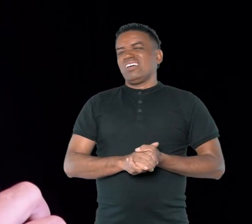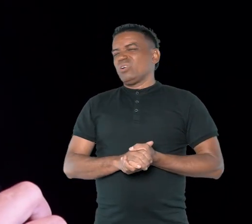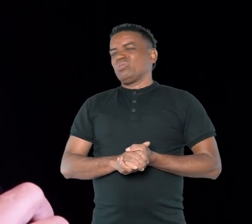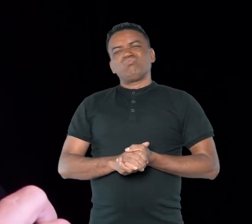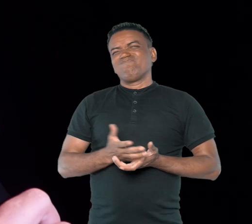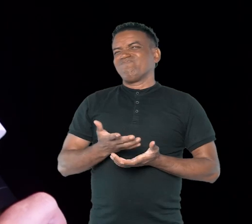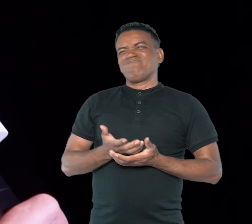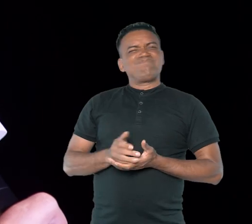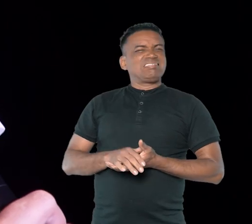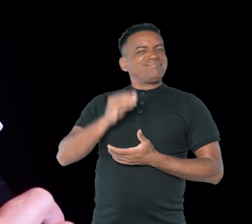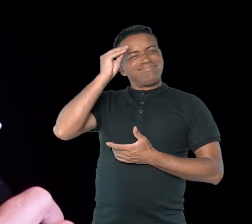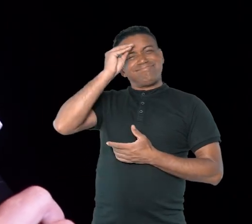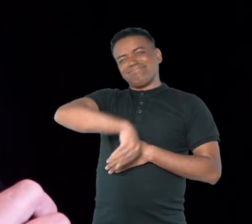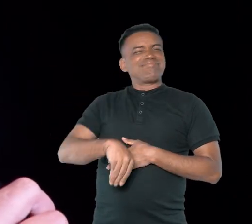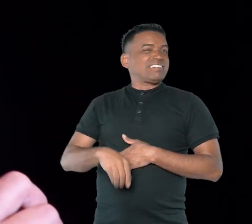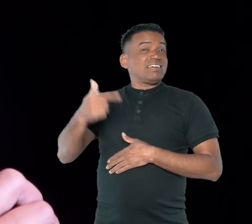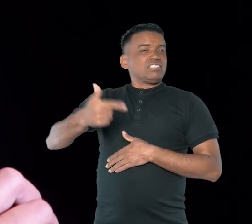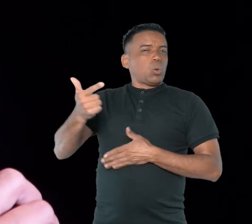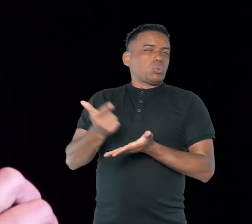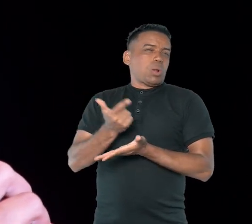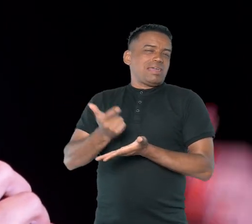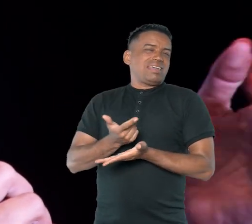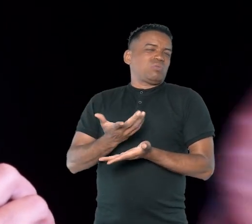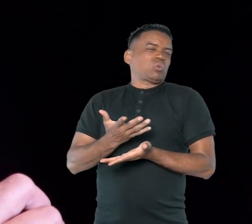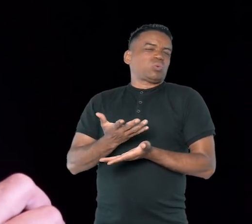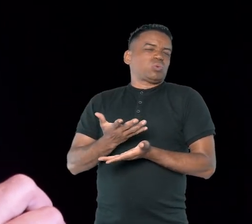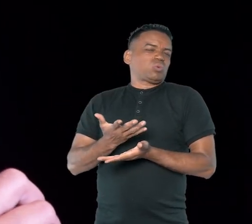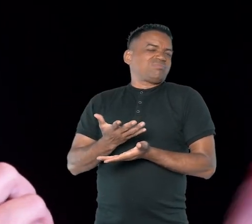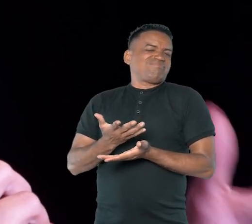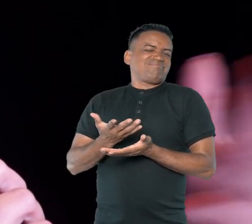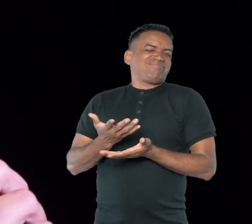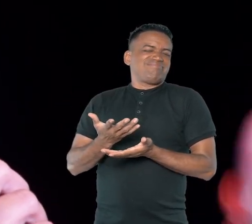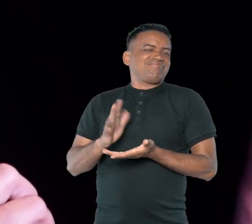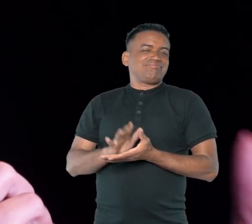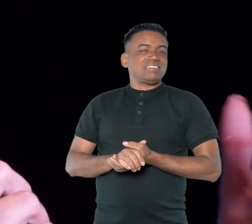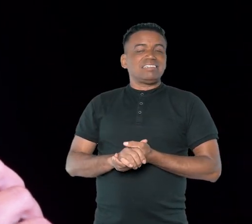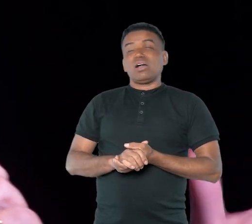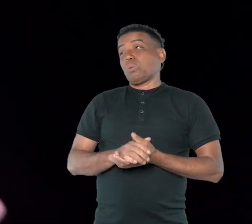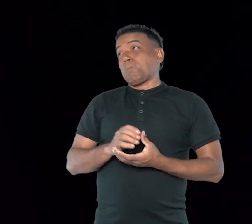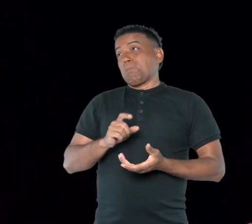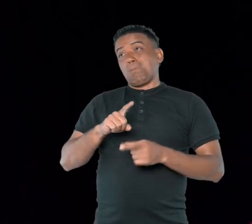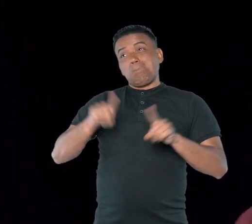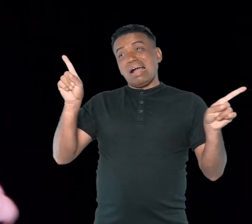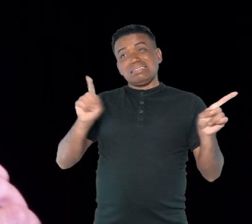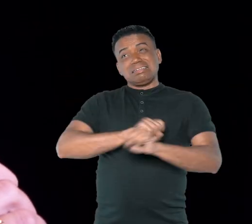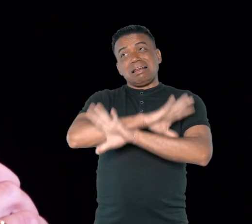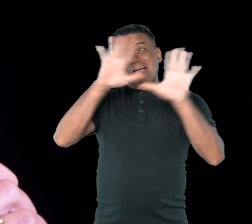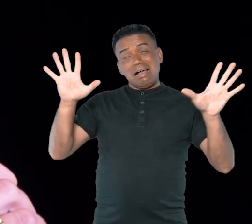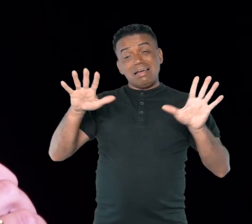o segundo livro. Eu acho que por várias razões. A mais óbvia e a mais, eu diria, talvez psicanalítica,